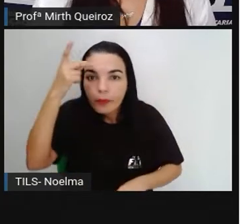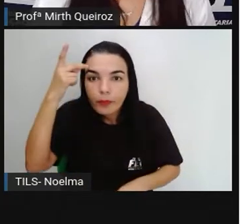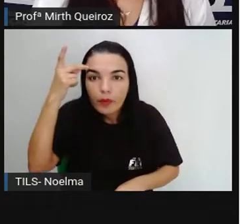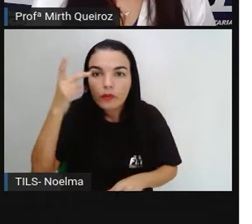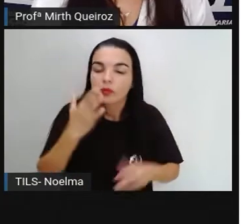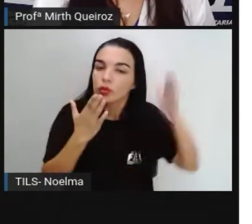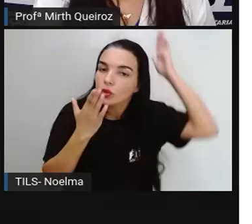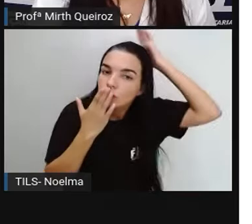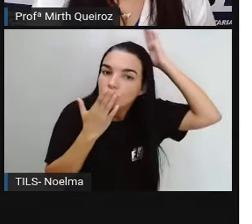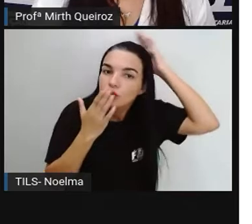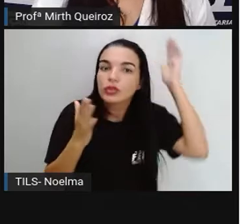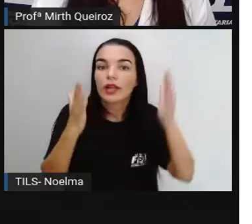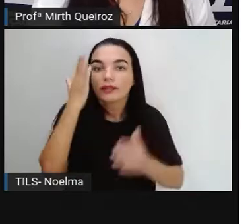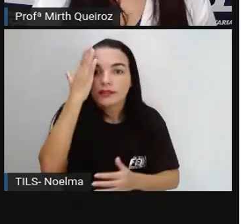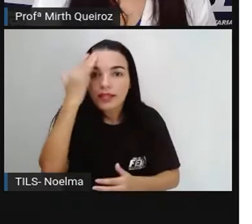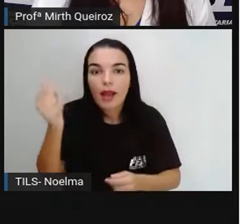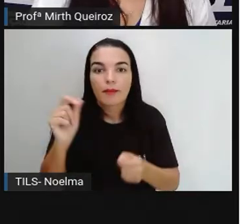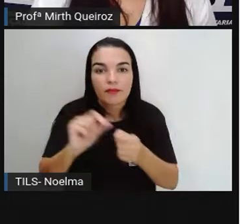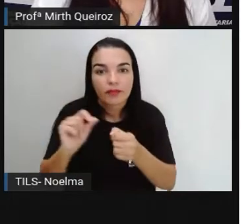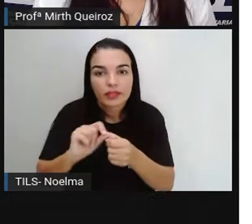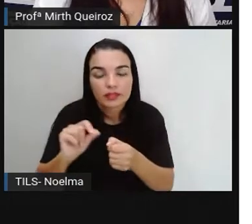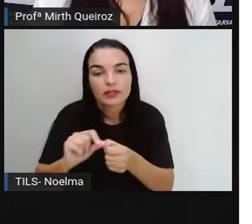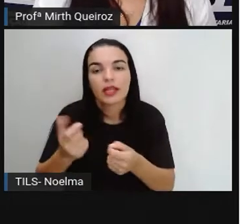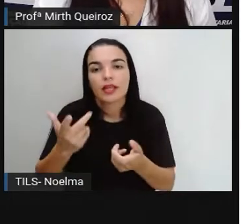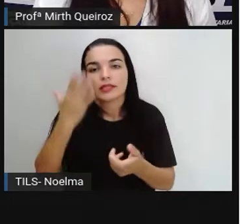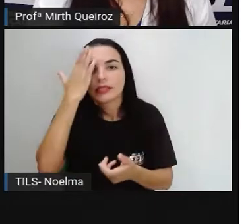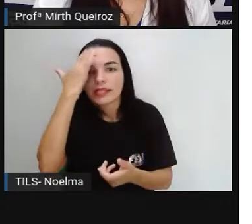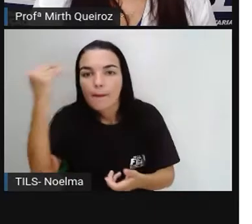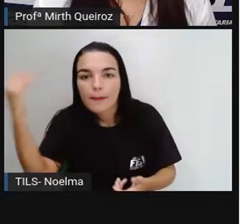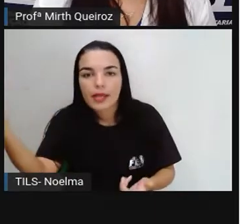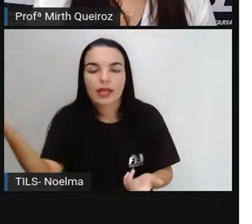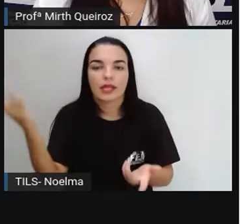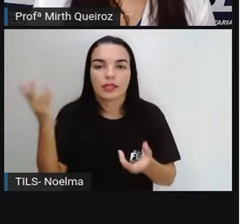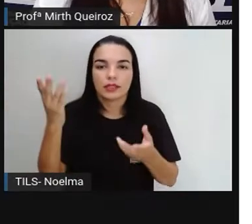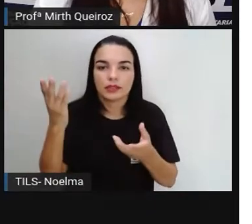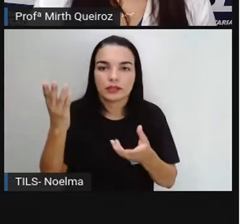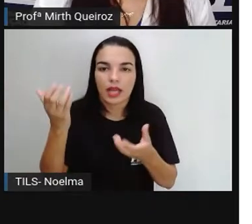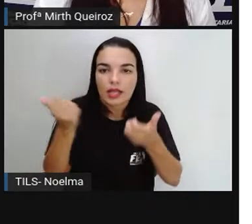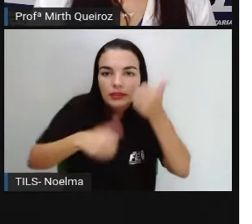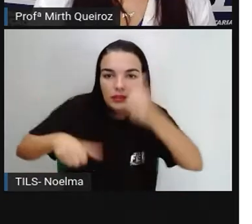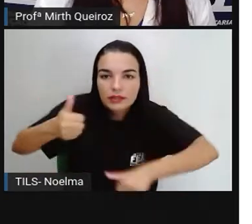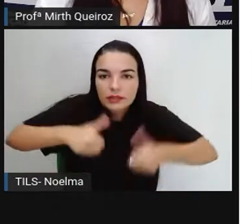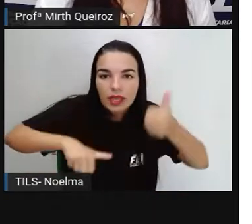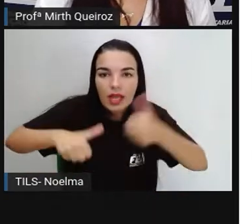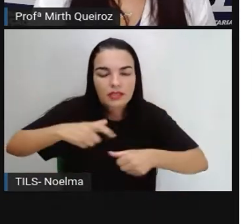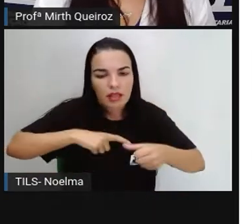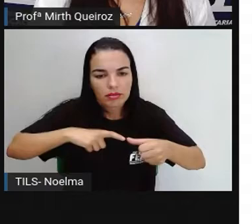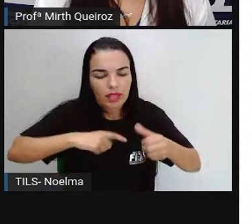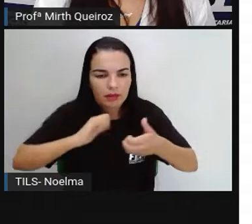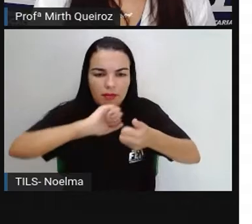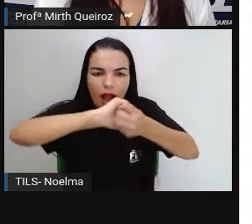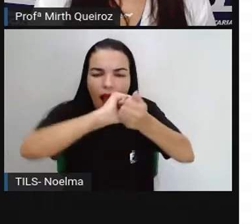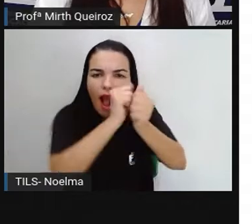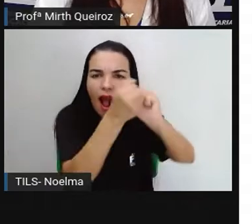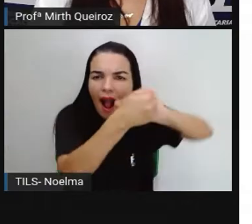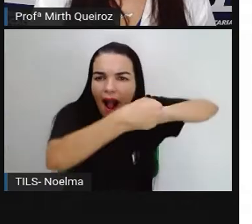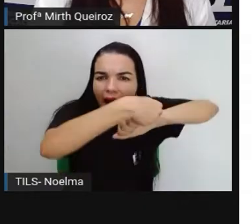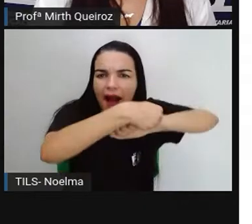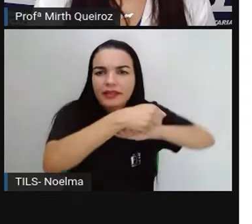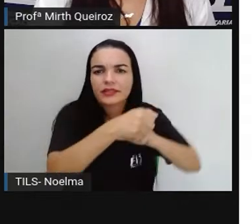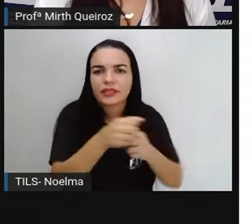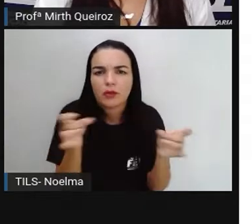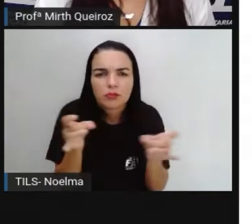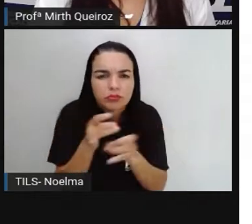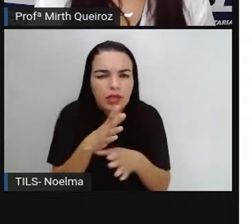produzem ciência, arte, tem uma arte refinada, né? Literatura, poesia, música, religião,